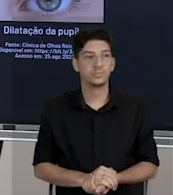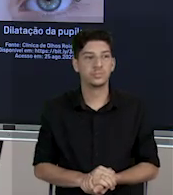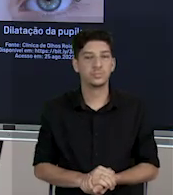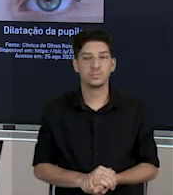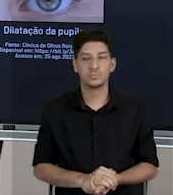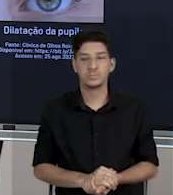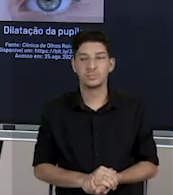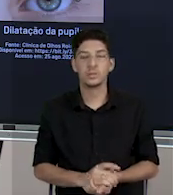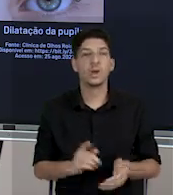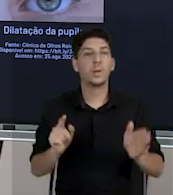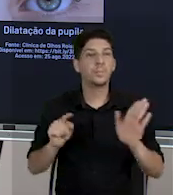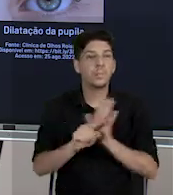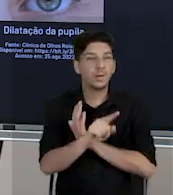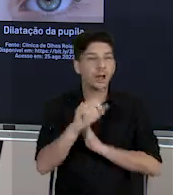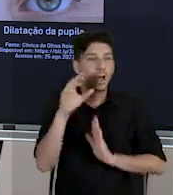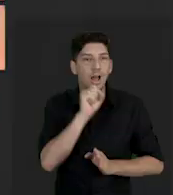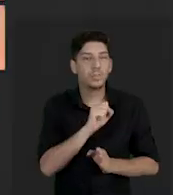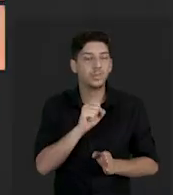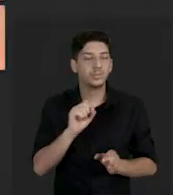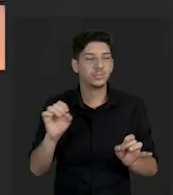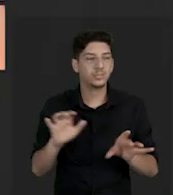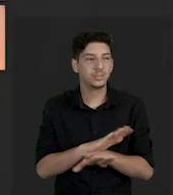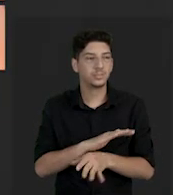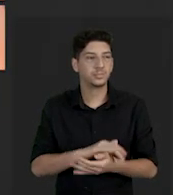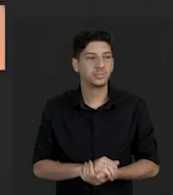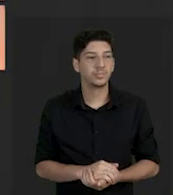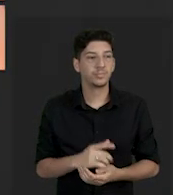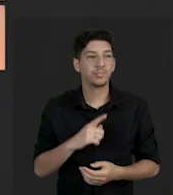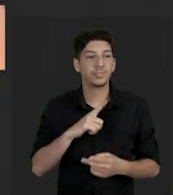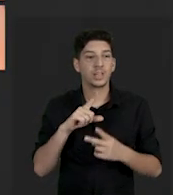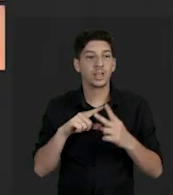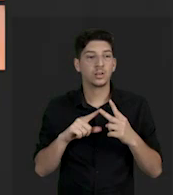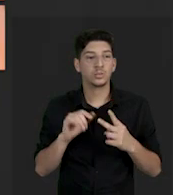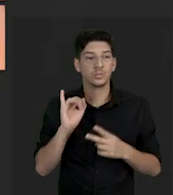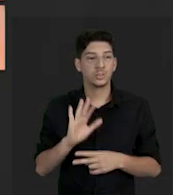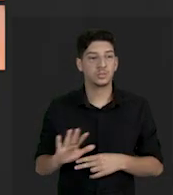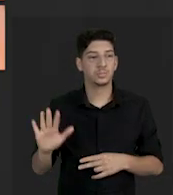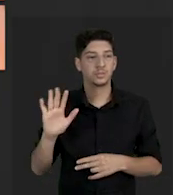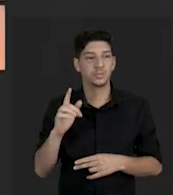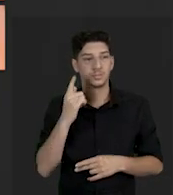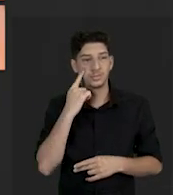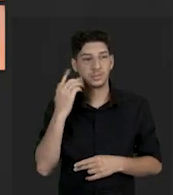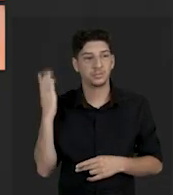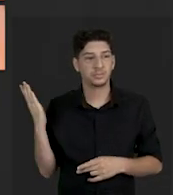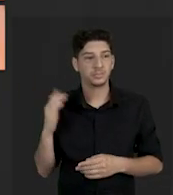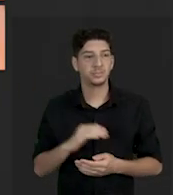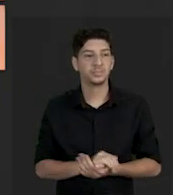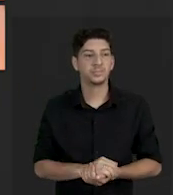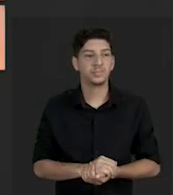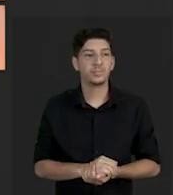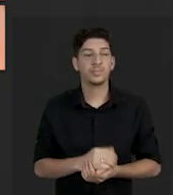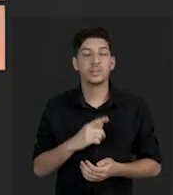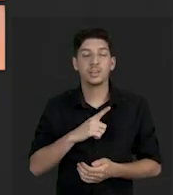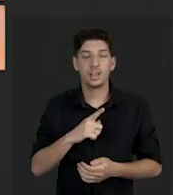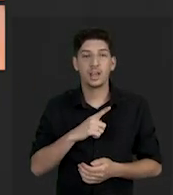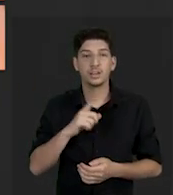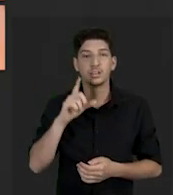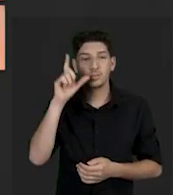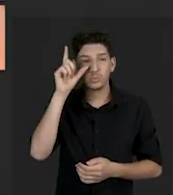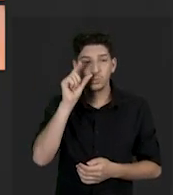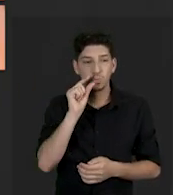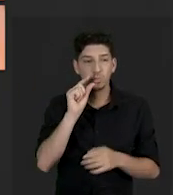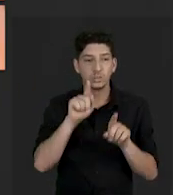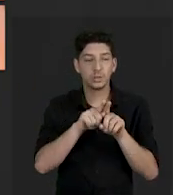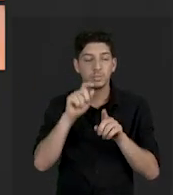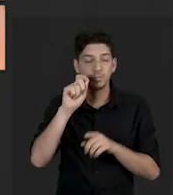Agora uma perguntinha para a gente finalizar. Nós temos as duas imagens ali, temos pupilas contraídas e dilatadas. Quando a